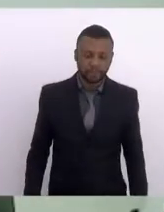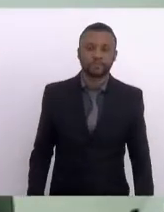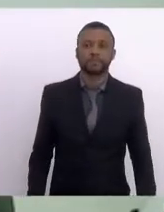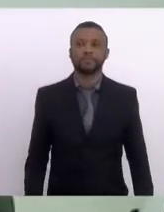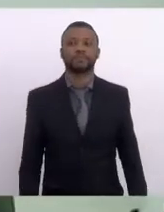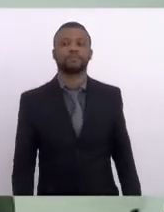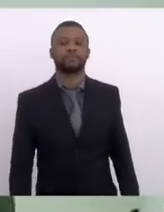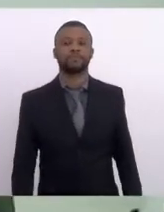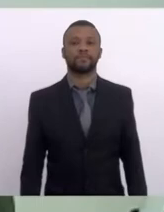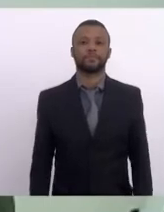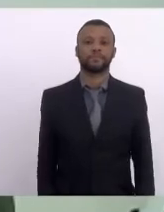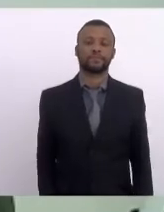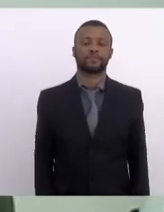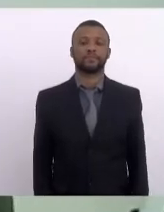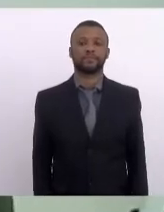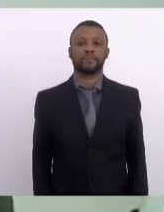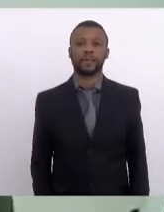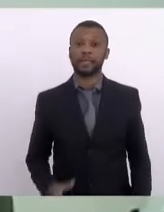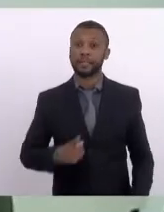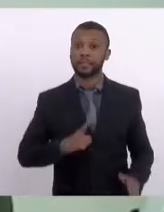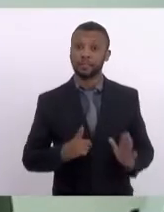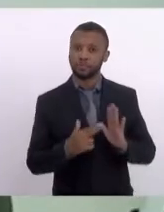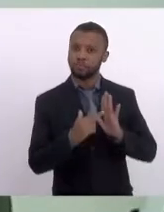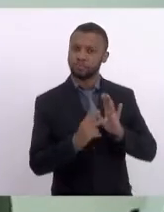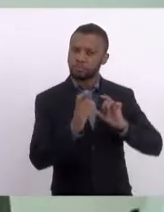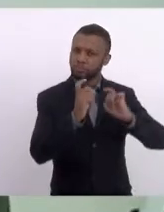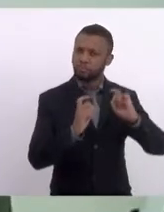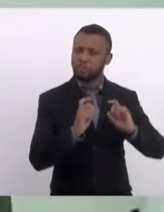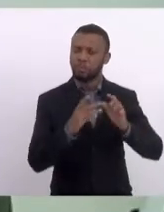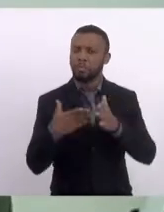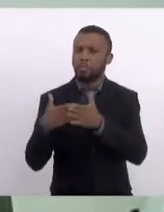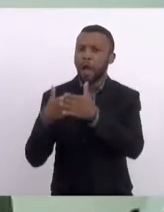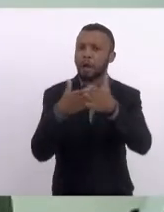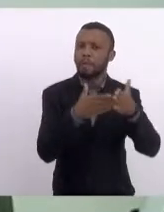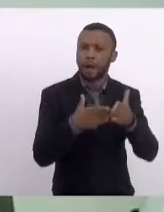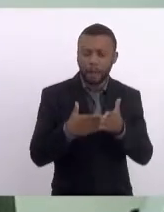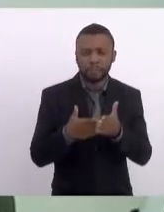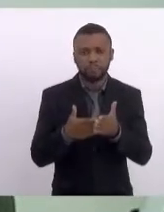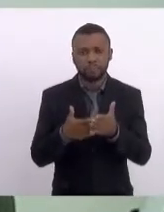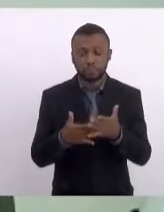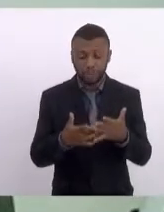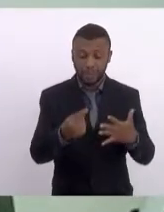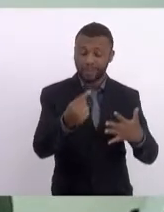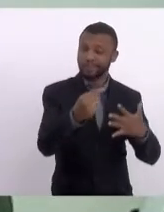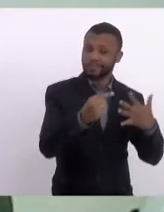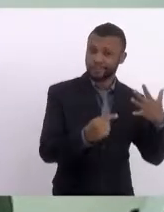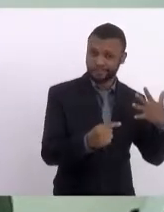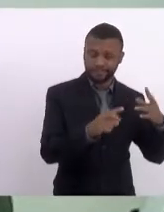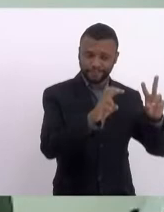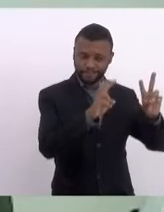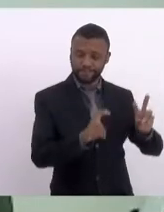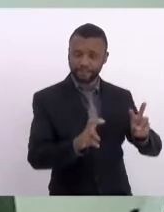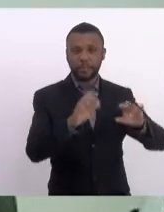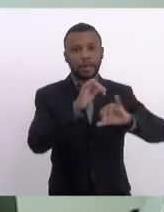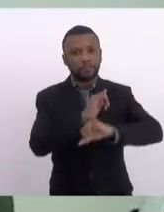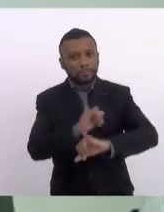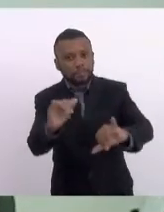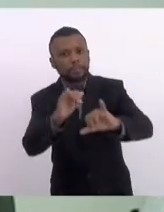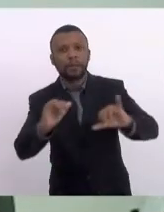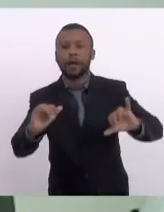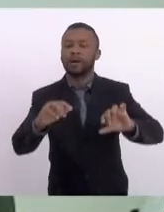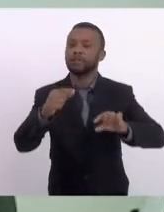muitos obstáculos. Tudo amplamente já noticiado e discutido. Se